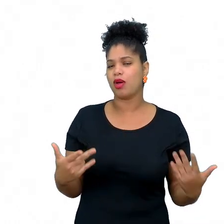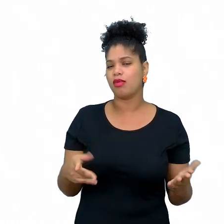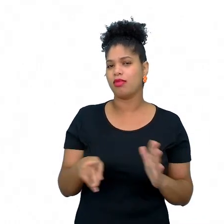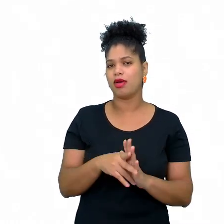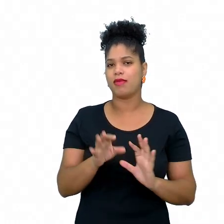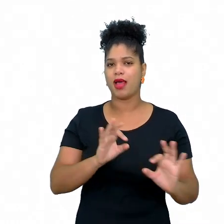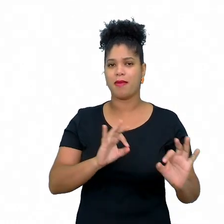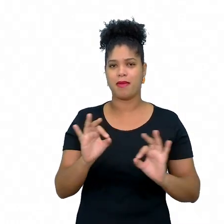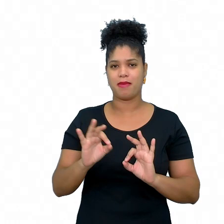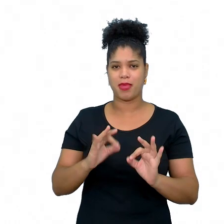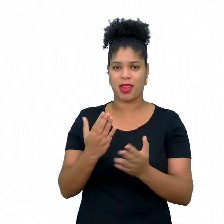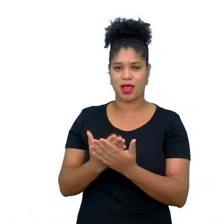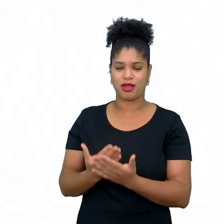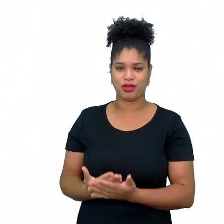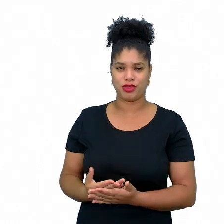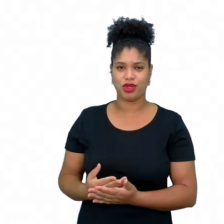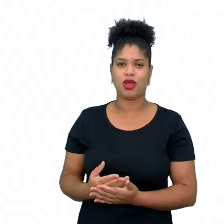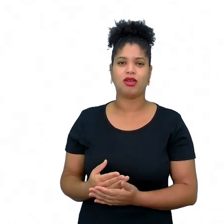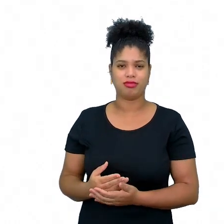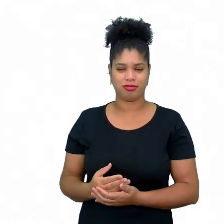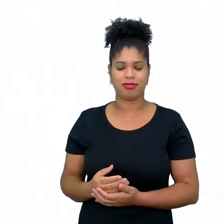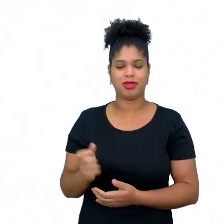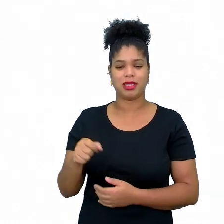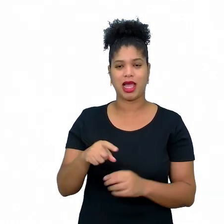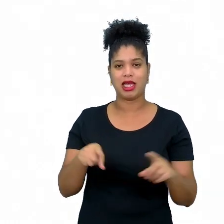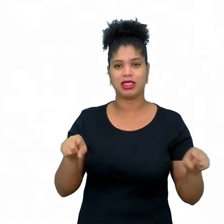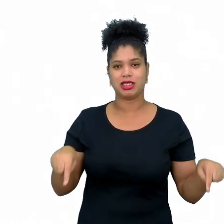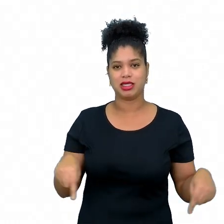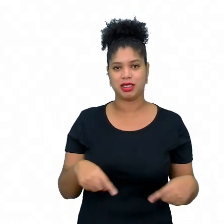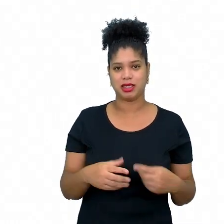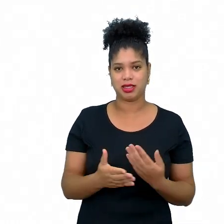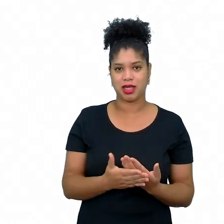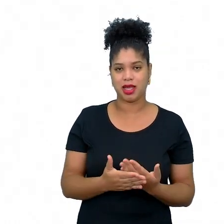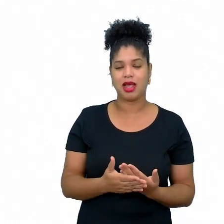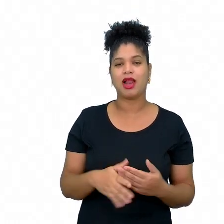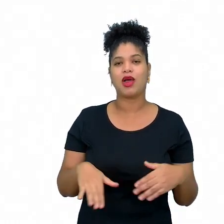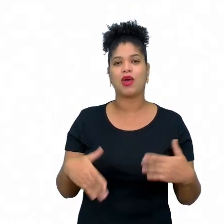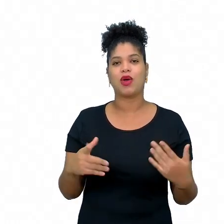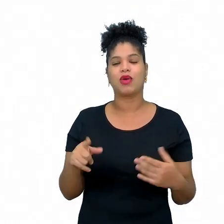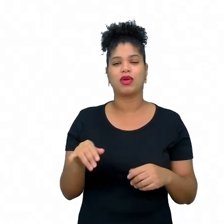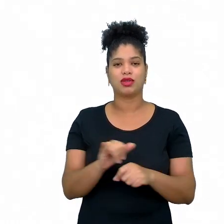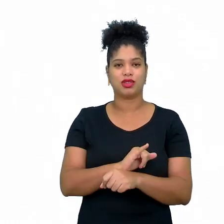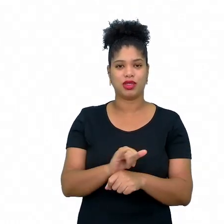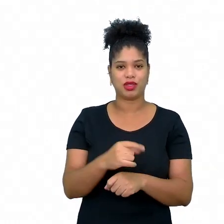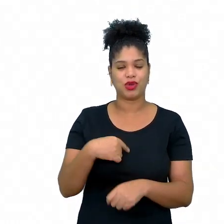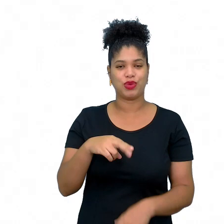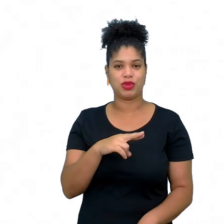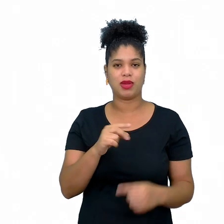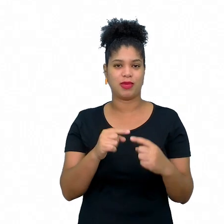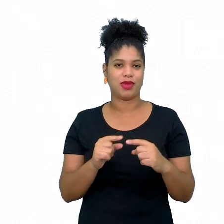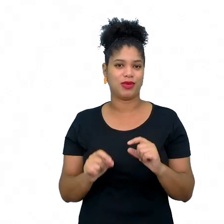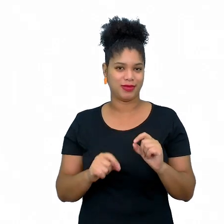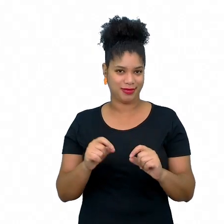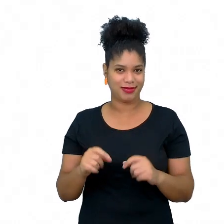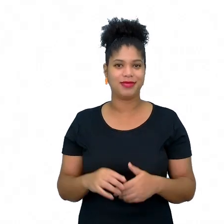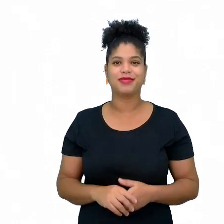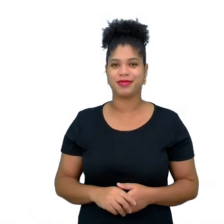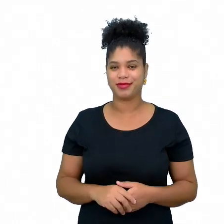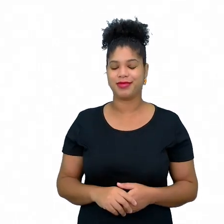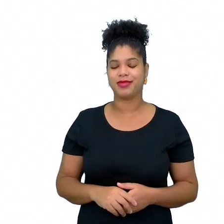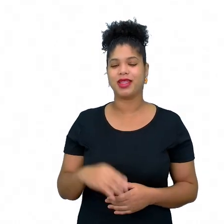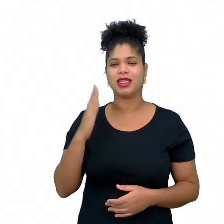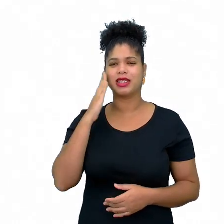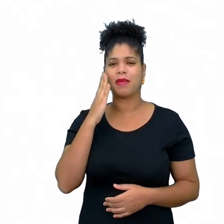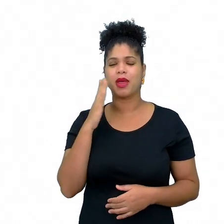aula? Como eu vou organizar essa sala? Qual é o instrumento específico que eu vou utilizar, né? Quais são